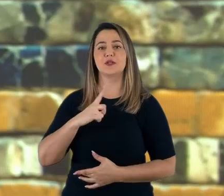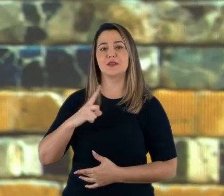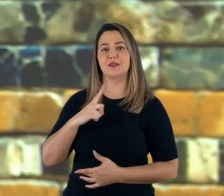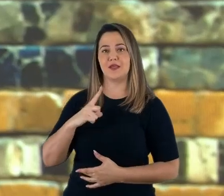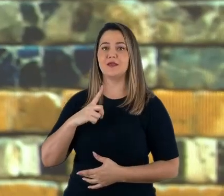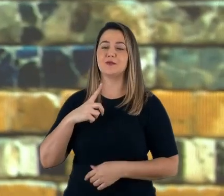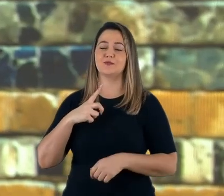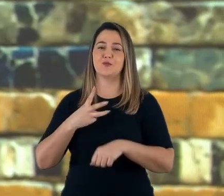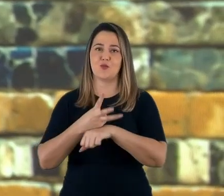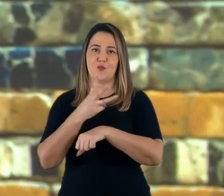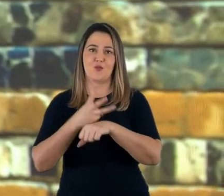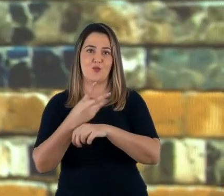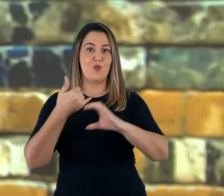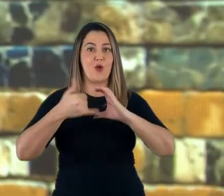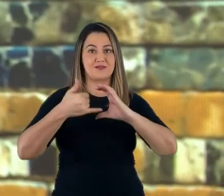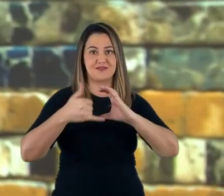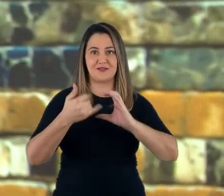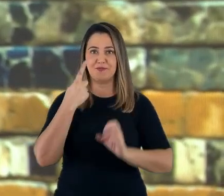através do nosso WhatsApp